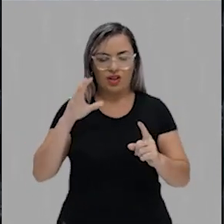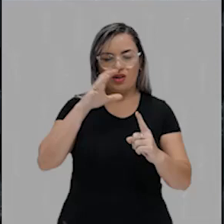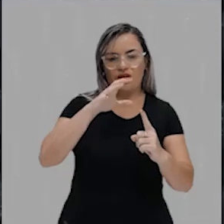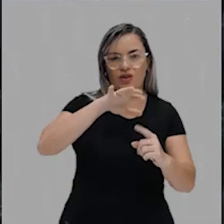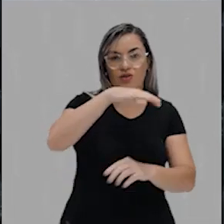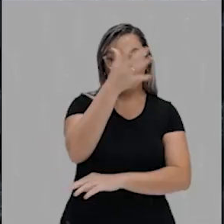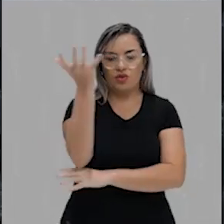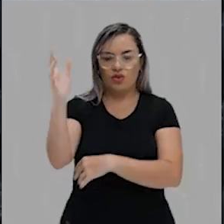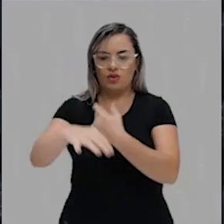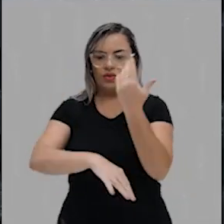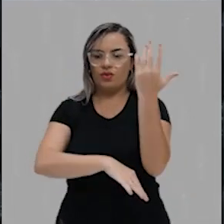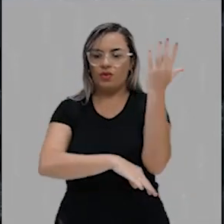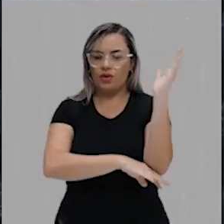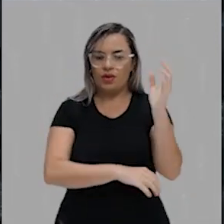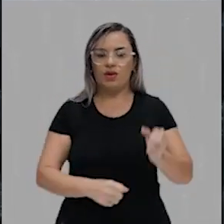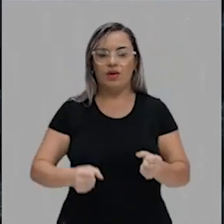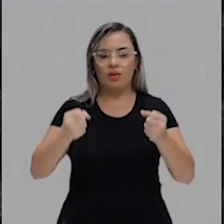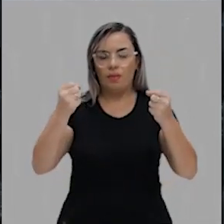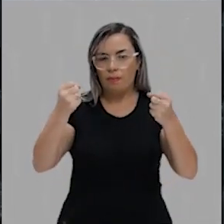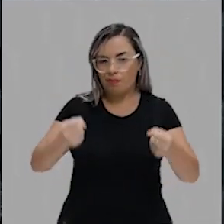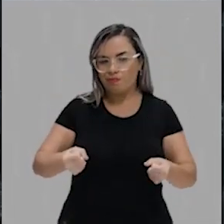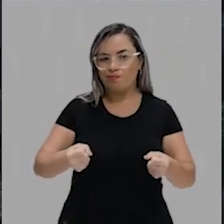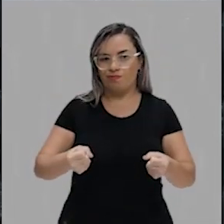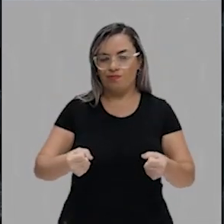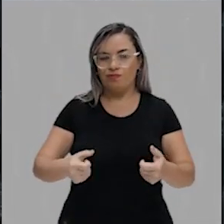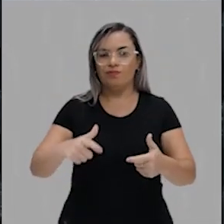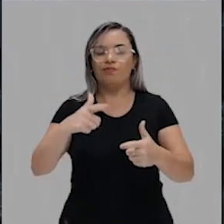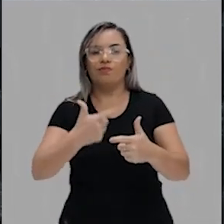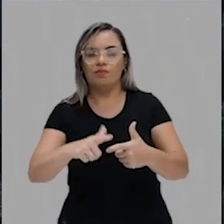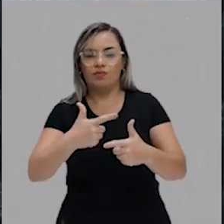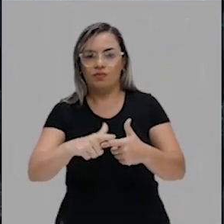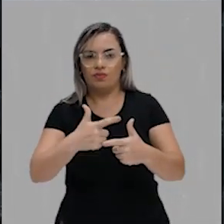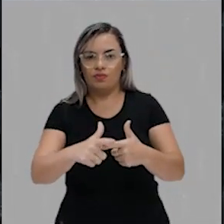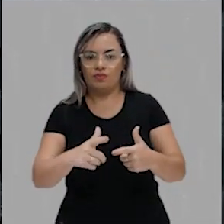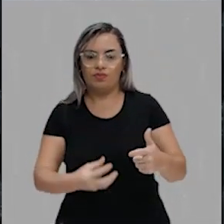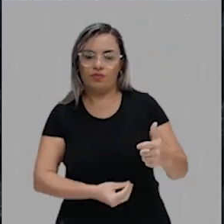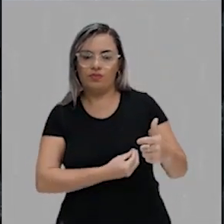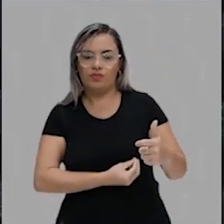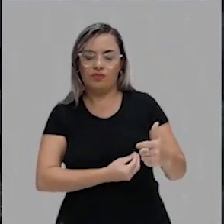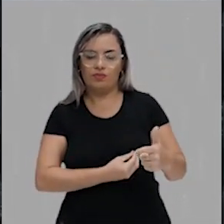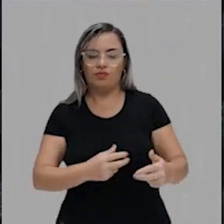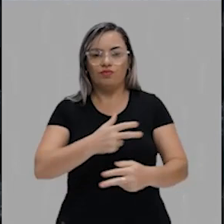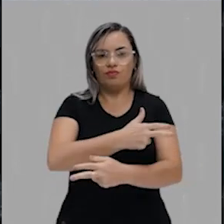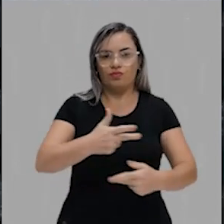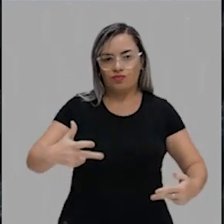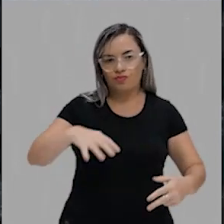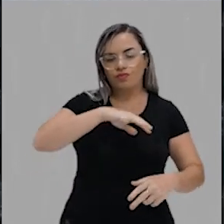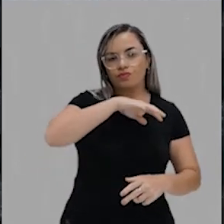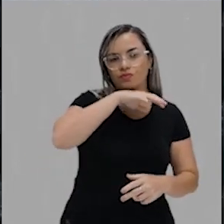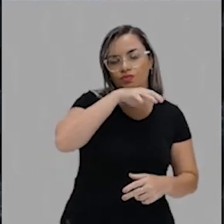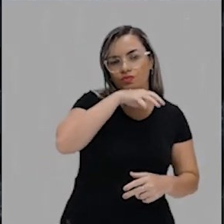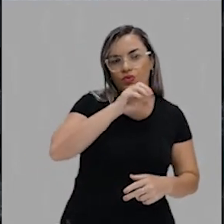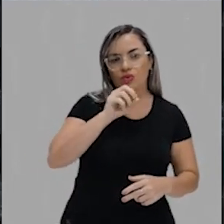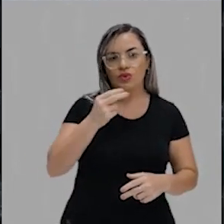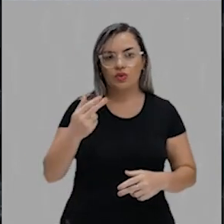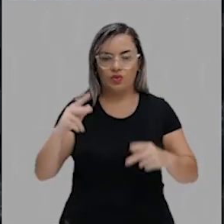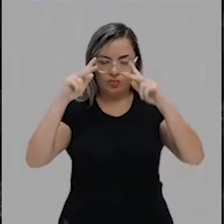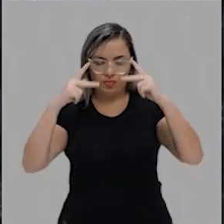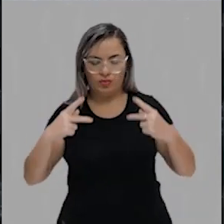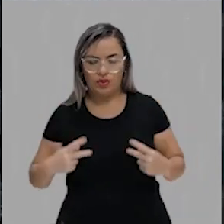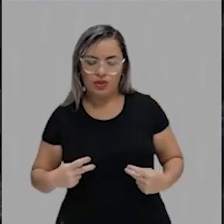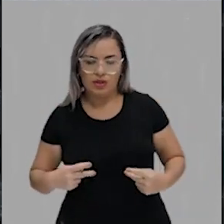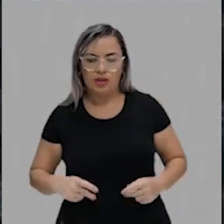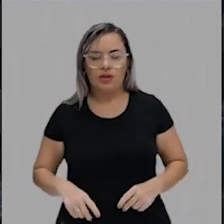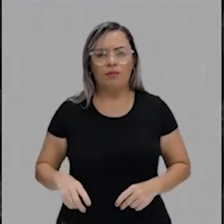a vida de uma ou mais espécies, ok? Então imagina o ser humano produzindo muita